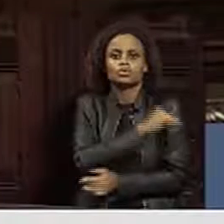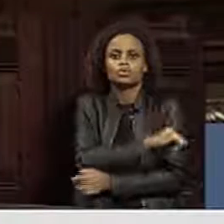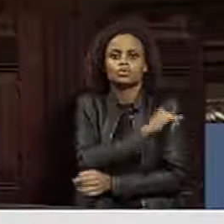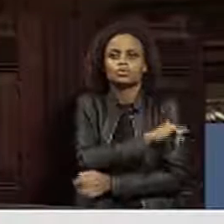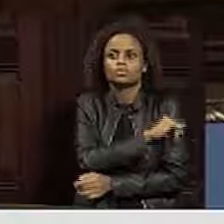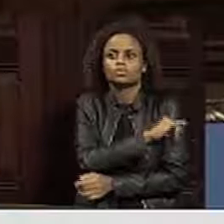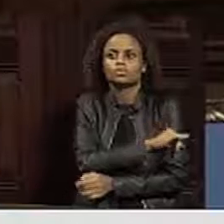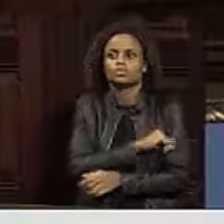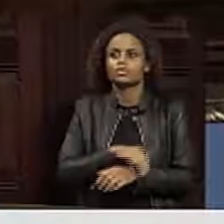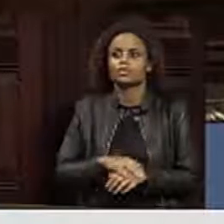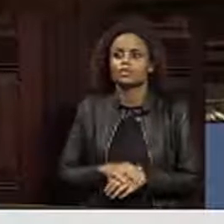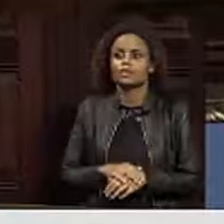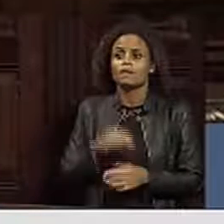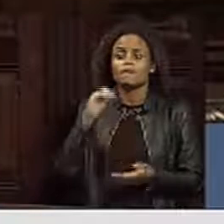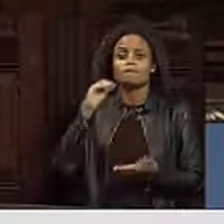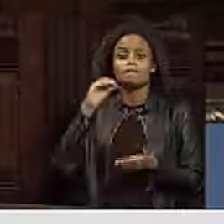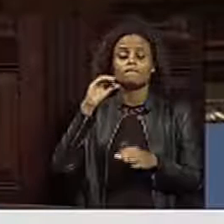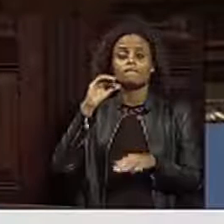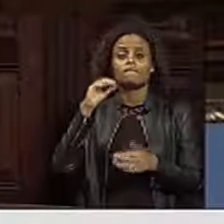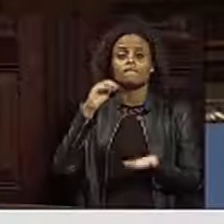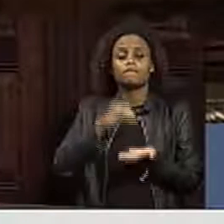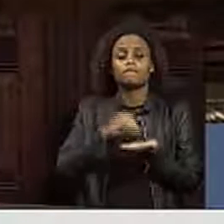falta pelo menos um professor.